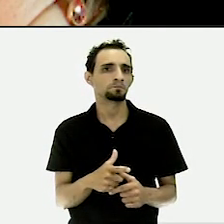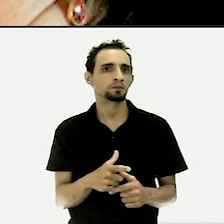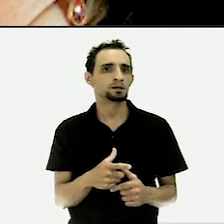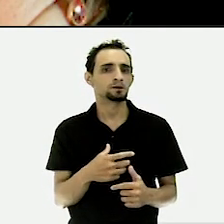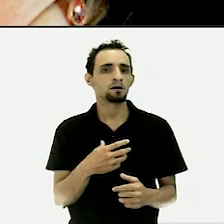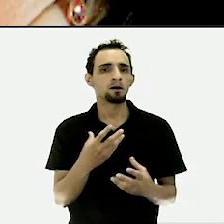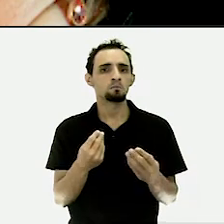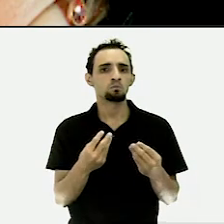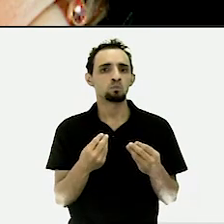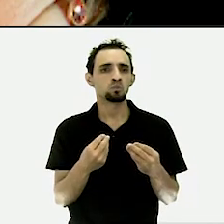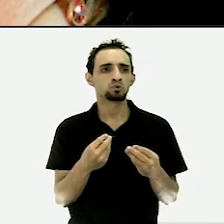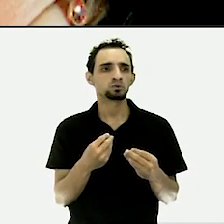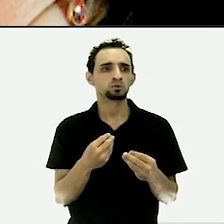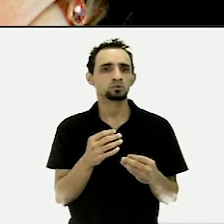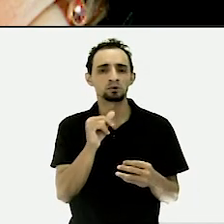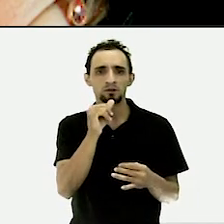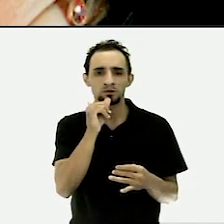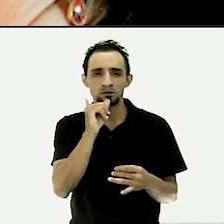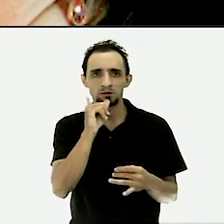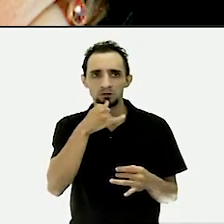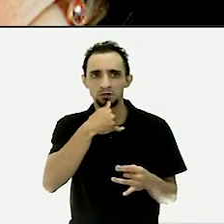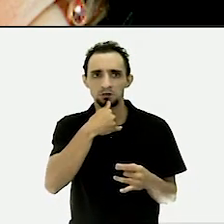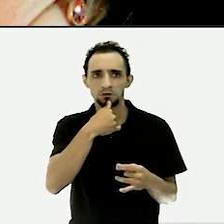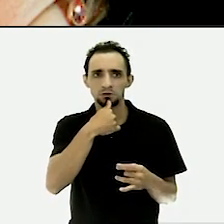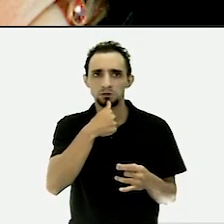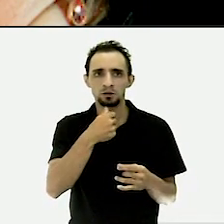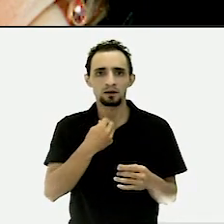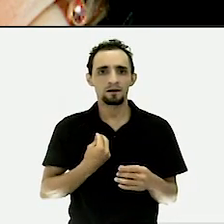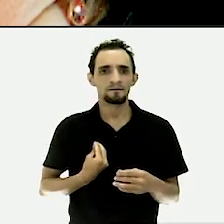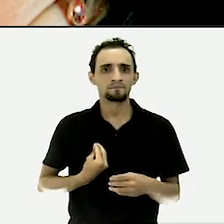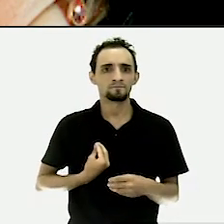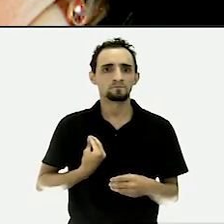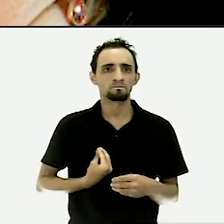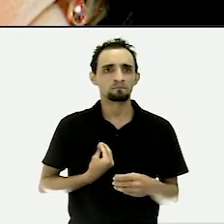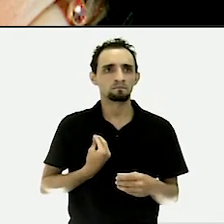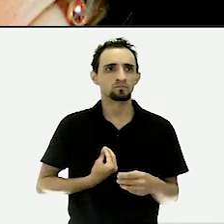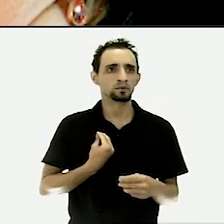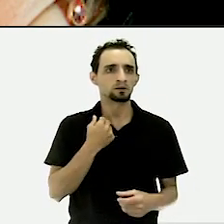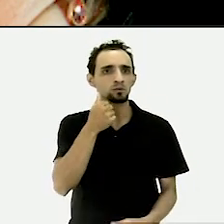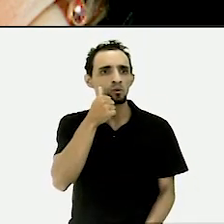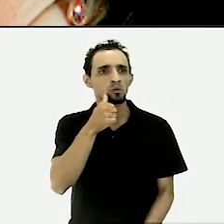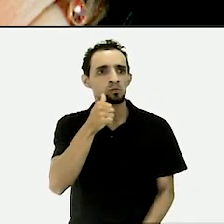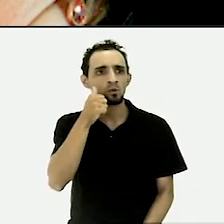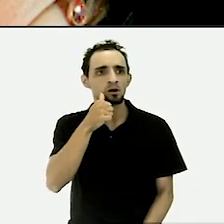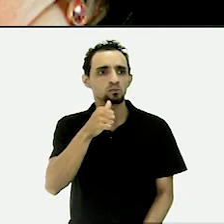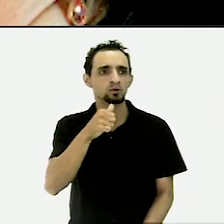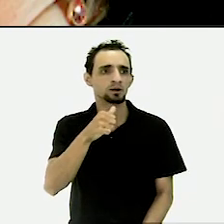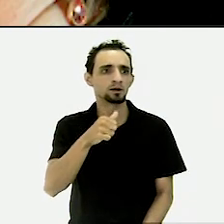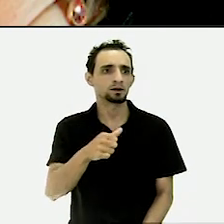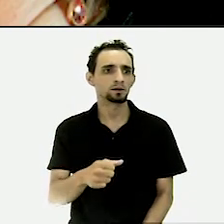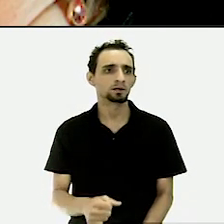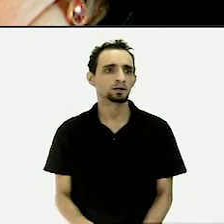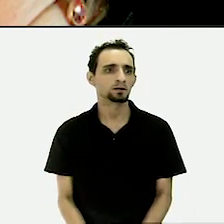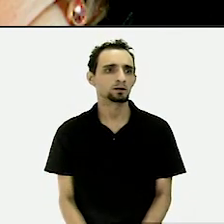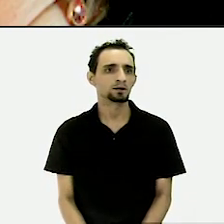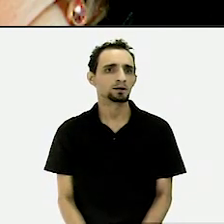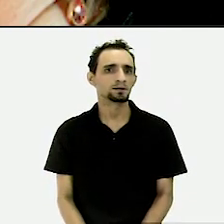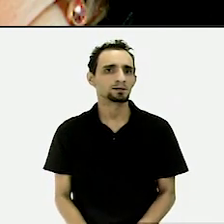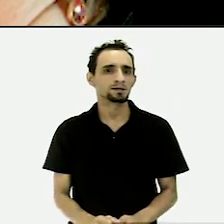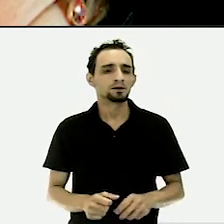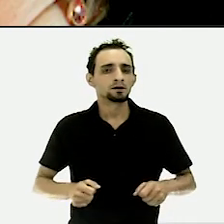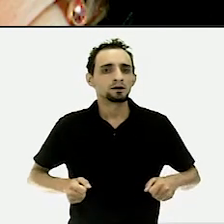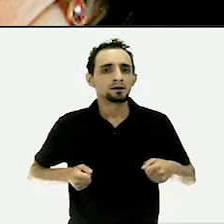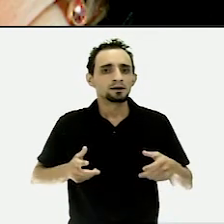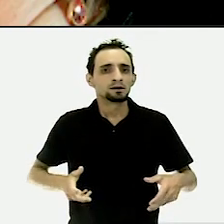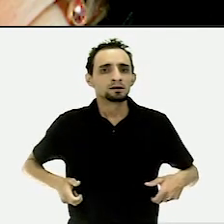você tiver vontade, vamos conversar. A gente tem caminhos. Você não tem, não fica à vontade para falar com a Rosa Maria? Tem vários vereadores aqui que